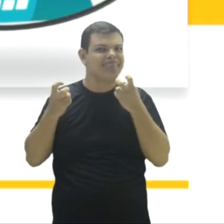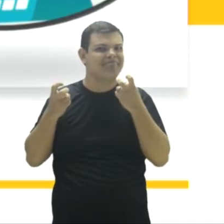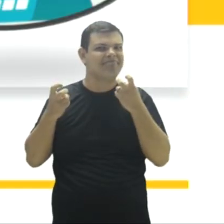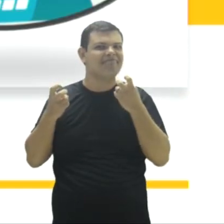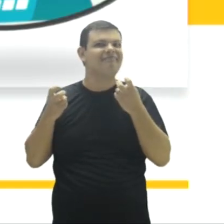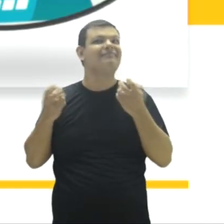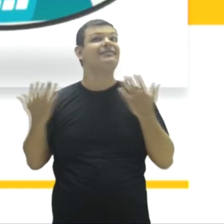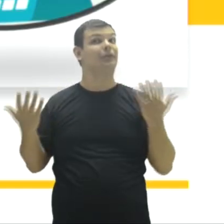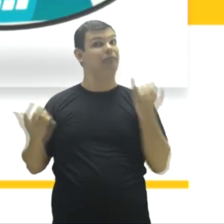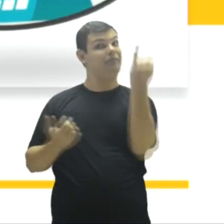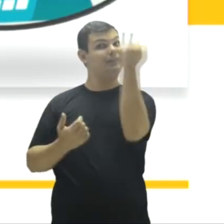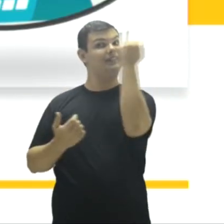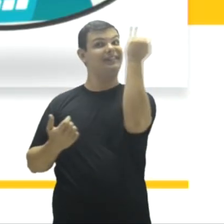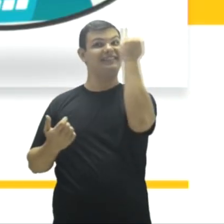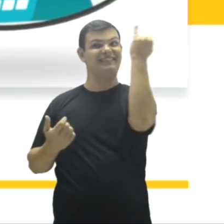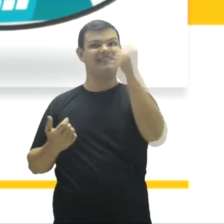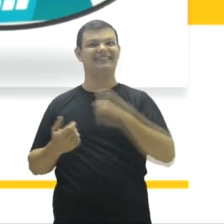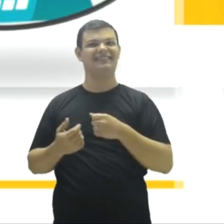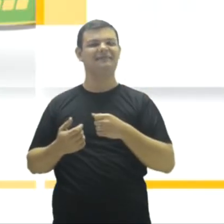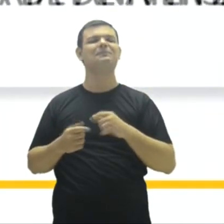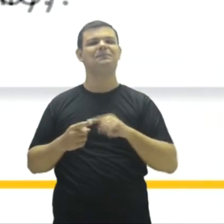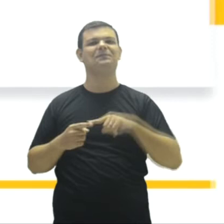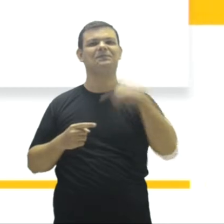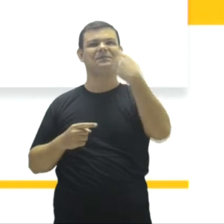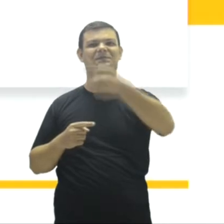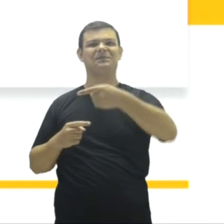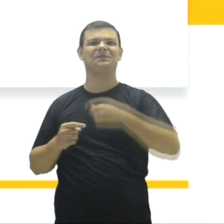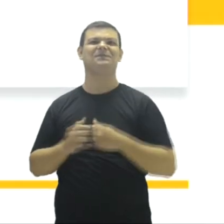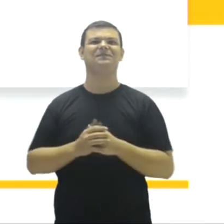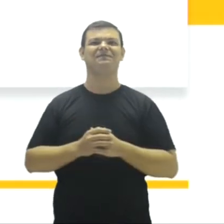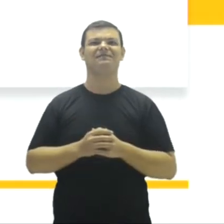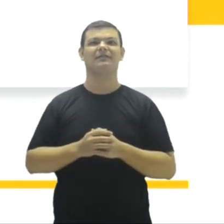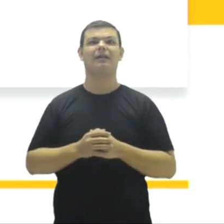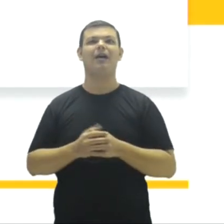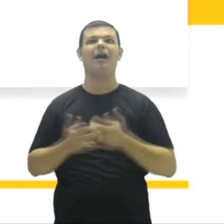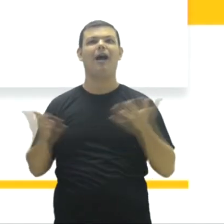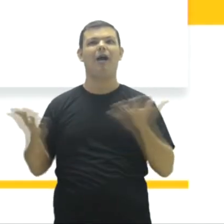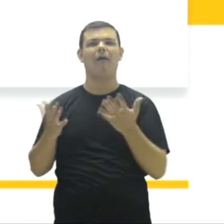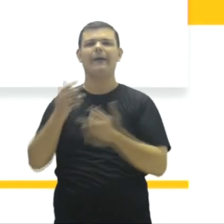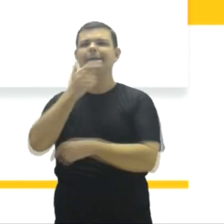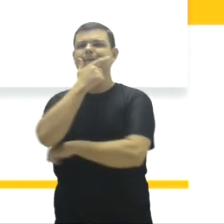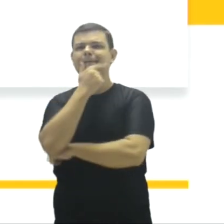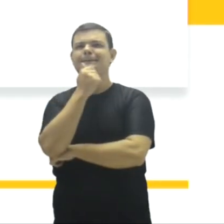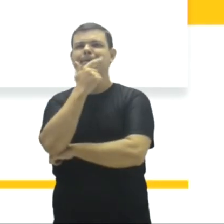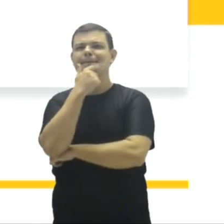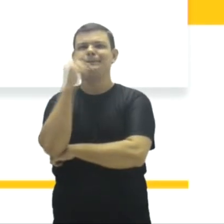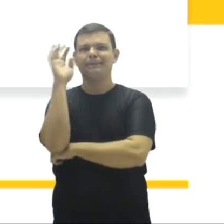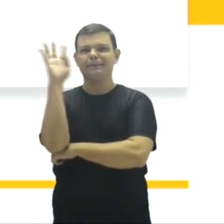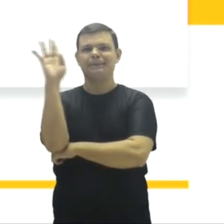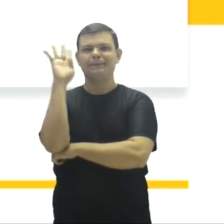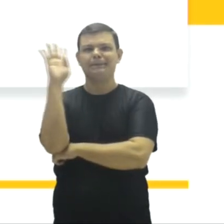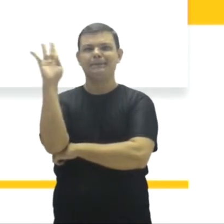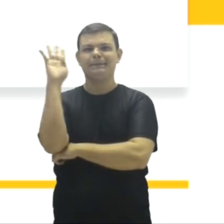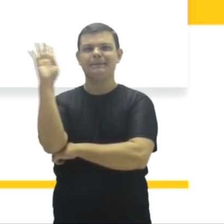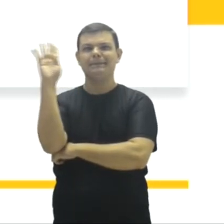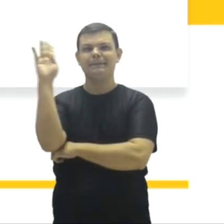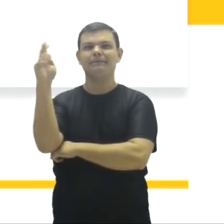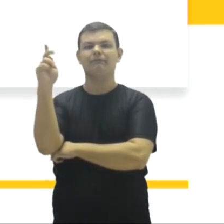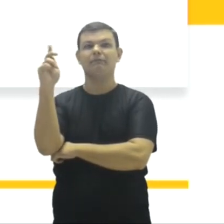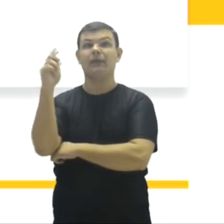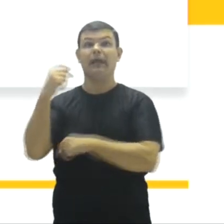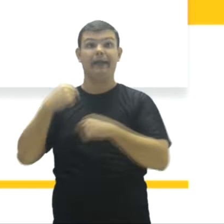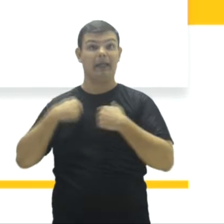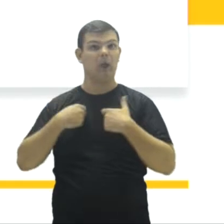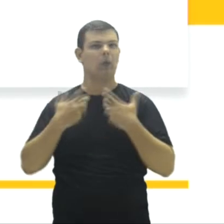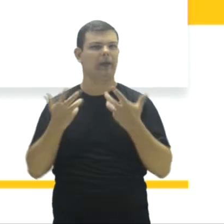é, importante. Vamos avançando. Hora do nosso desafio. Eu